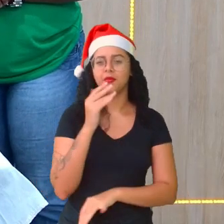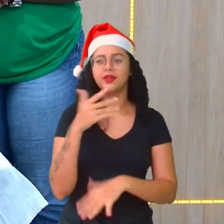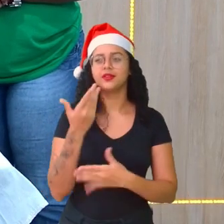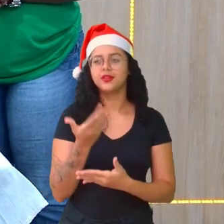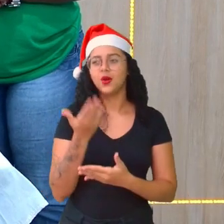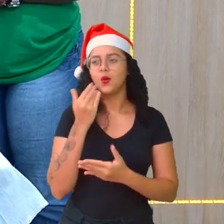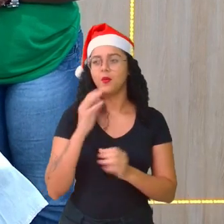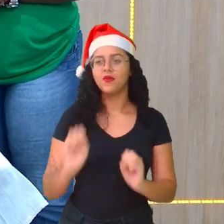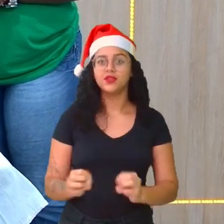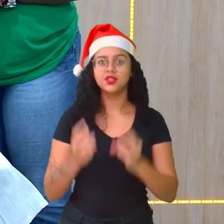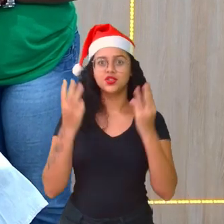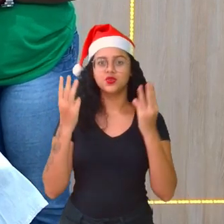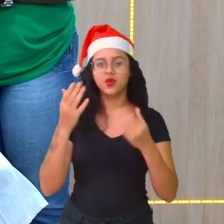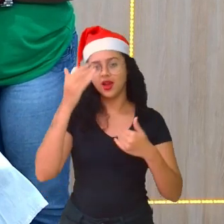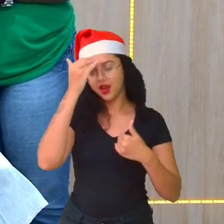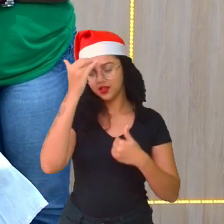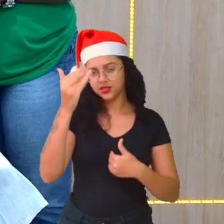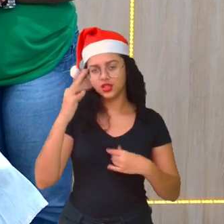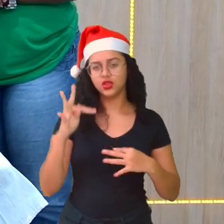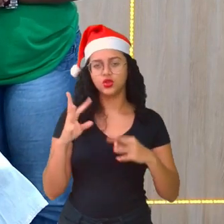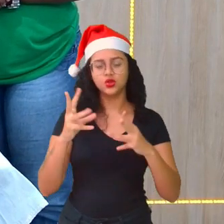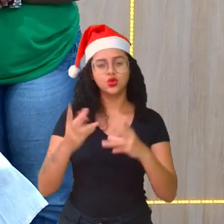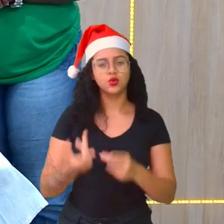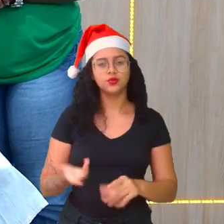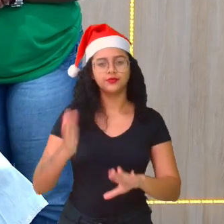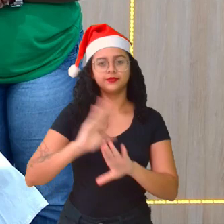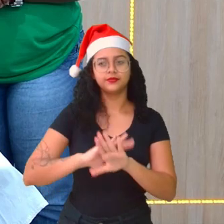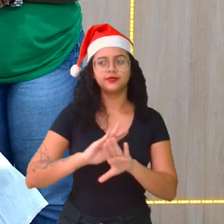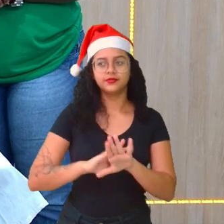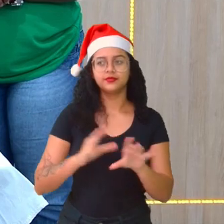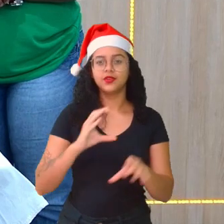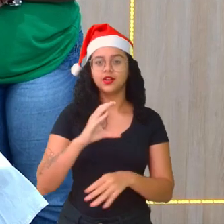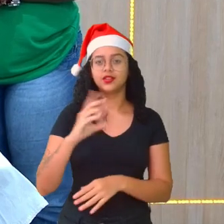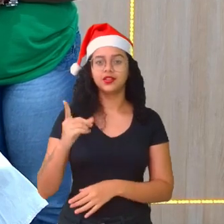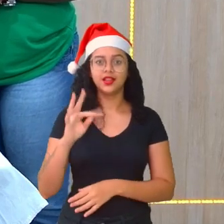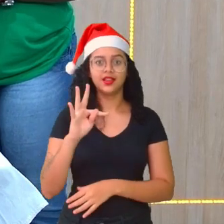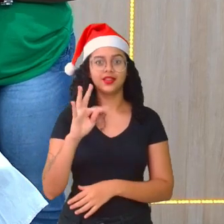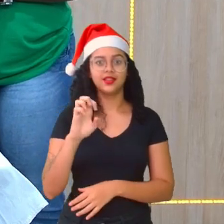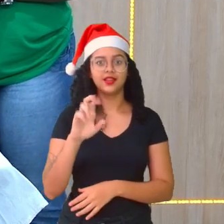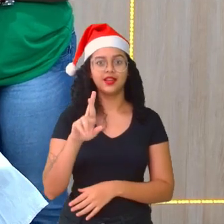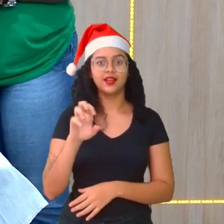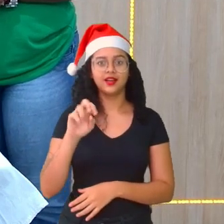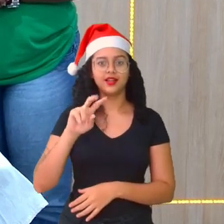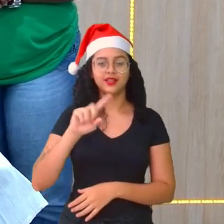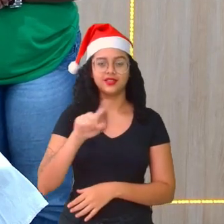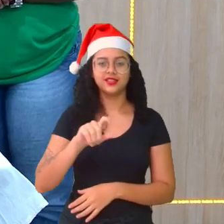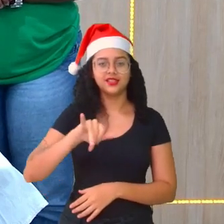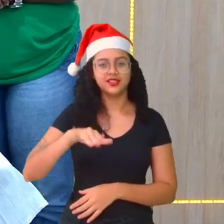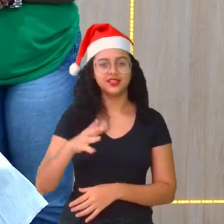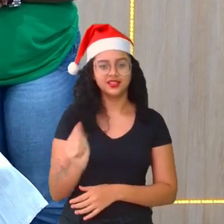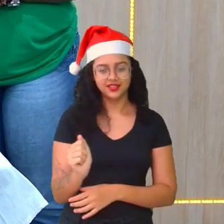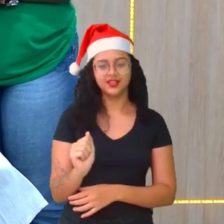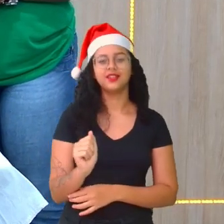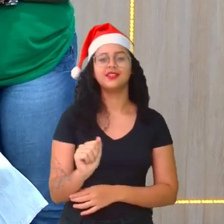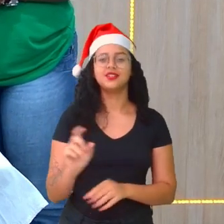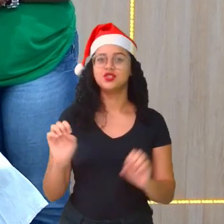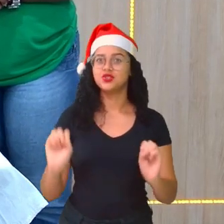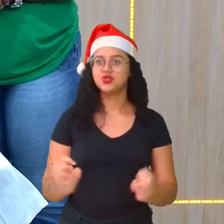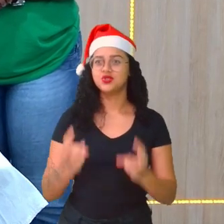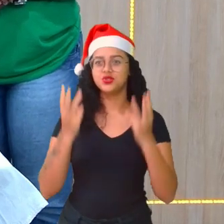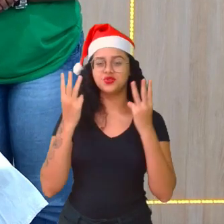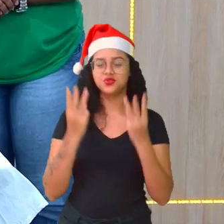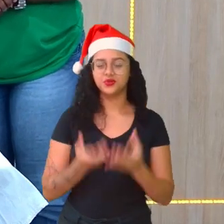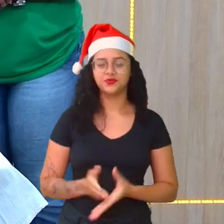e vai ser show de bola. Agradecer a toda a produção, a nossa coordenadora Terezinha, que fez esse banquete pra gente aqui, show de bola, olha